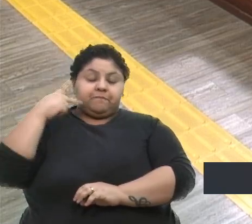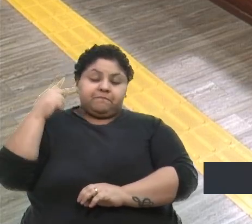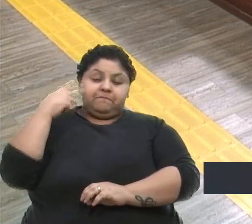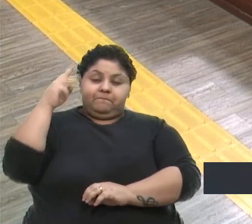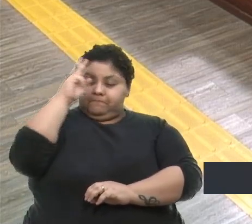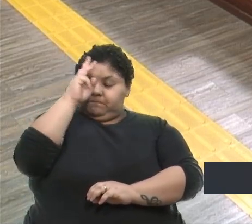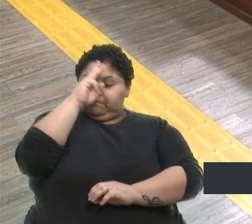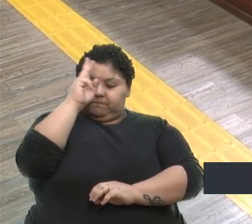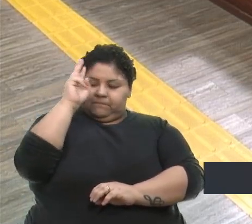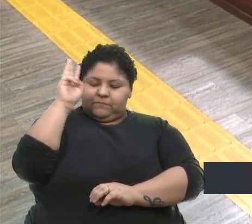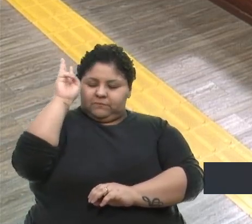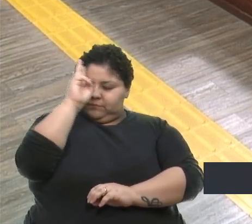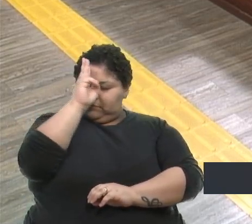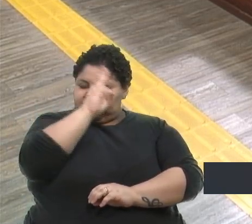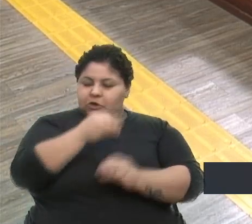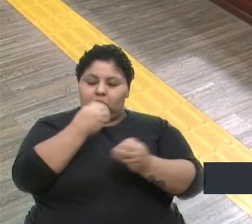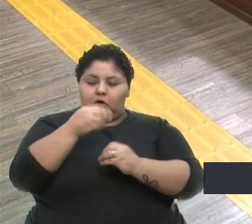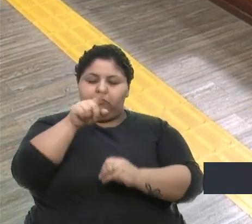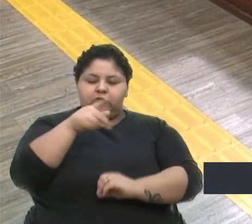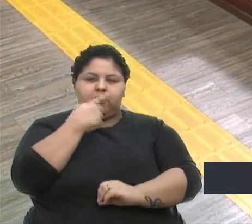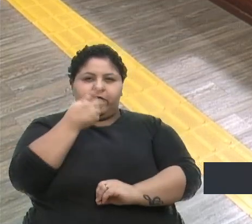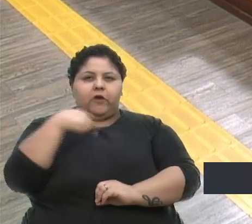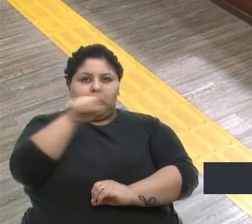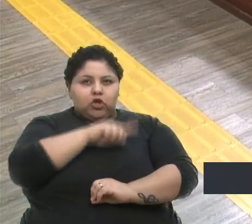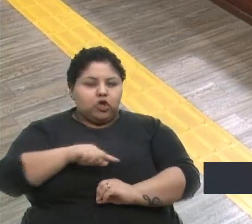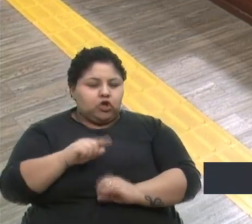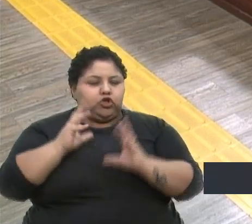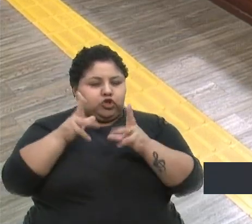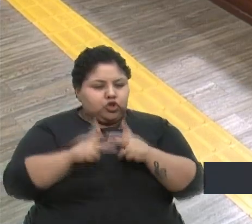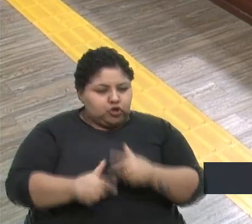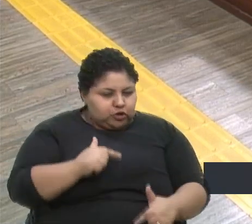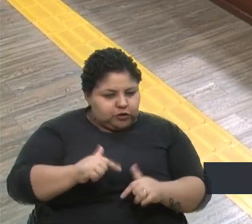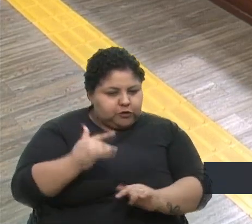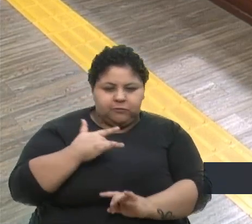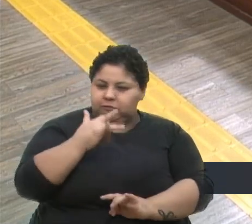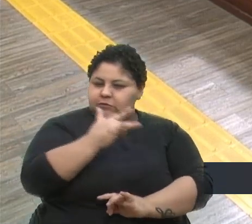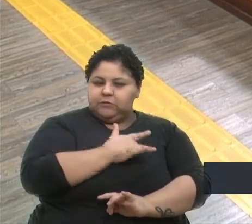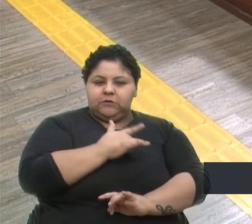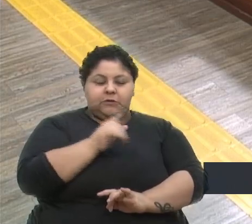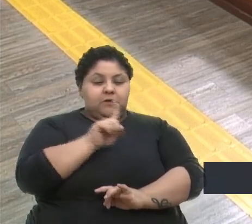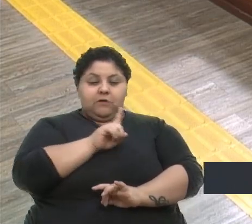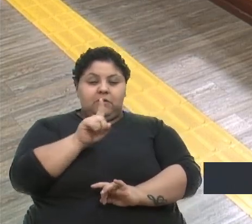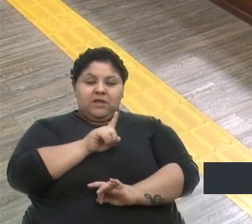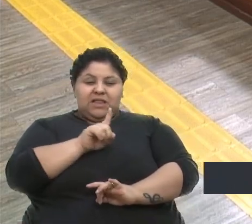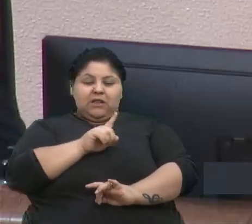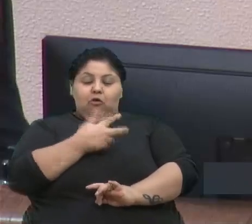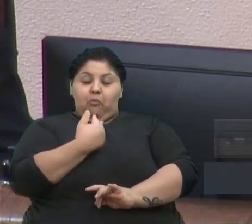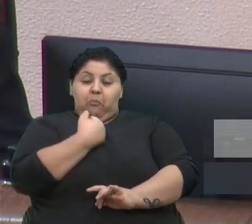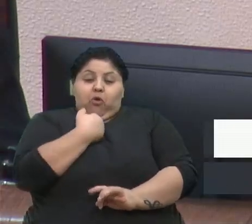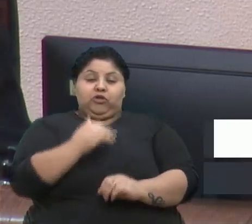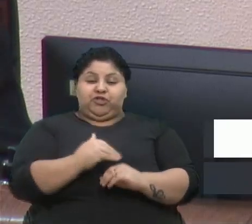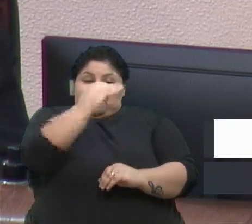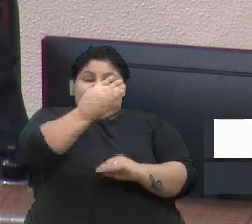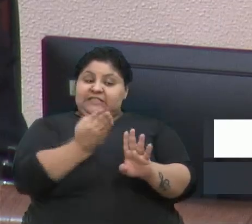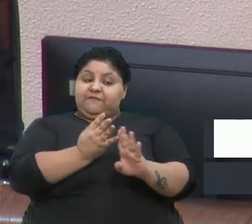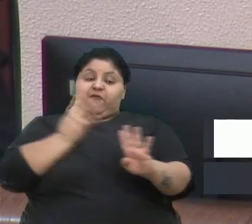sempre trabalhou para a saúde, e nós todos trabalhamos. E não se admite mais